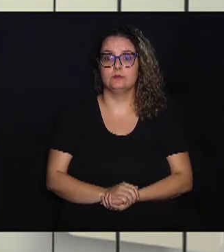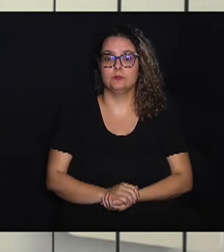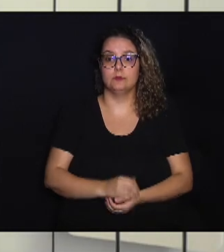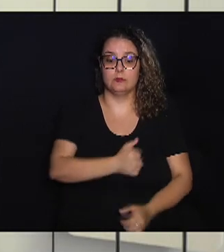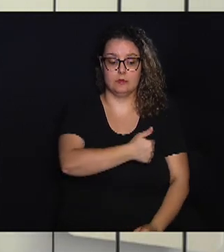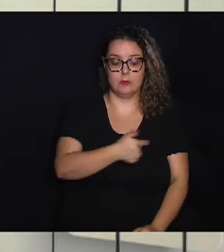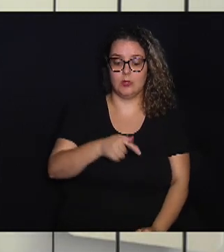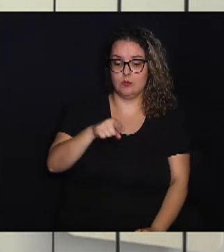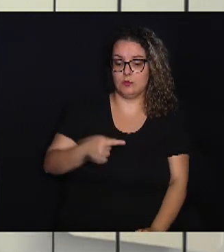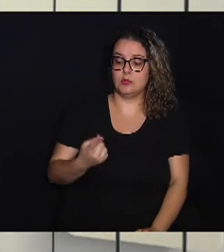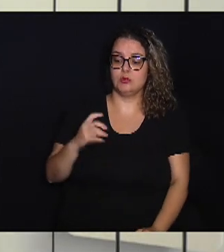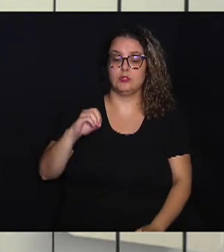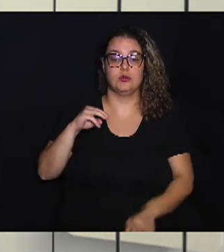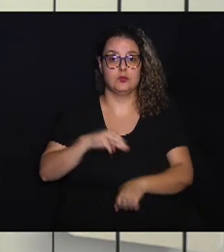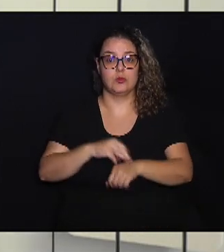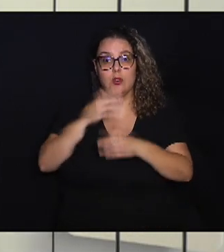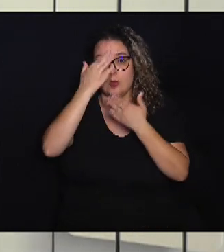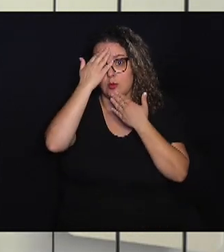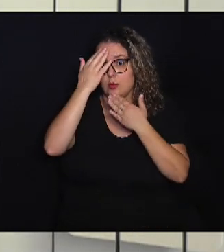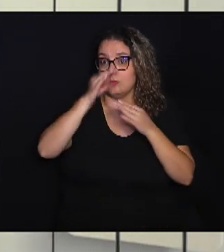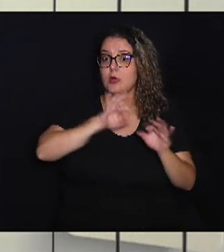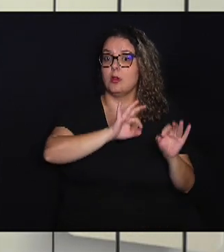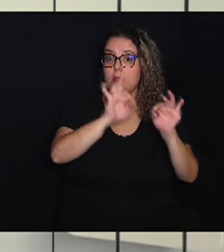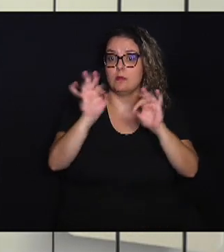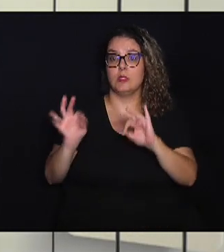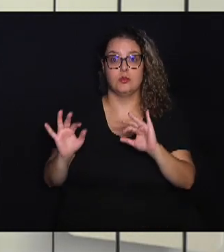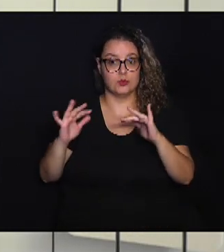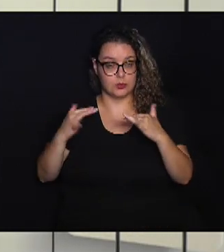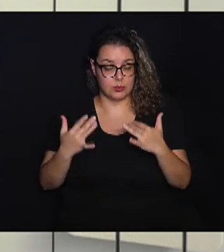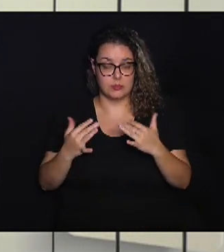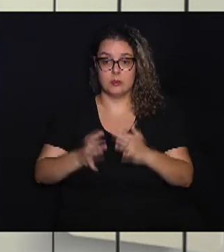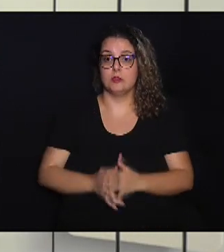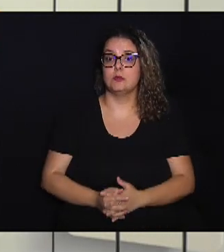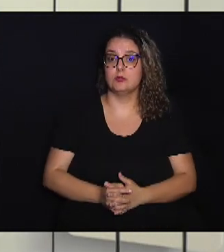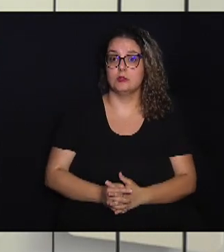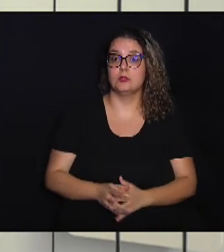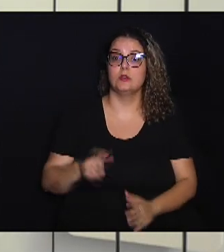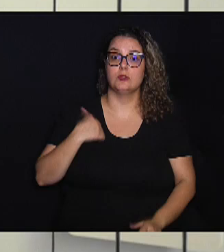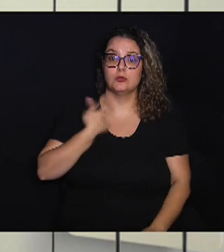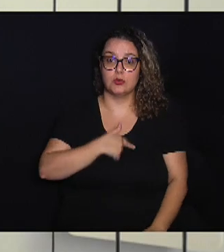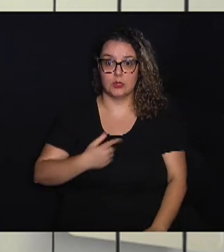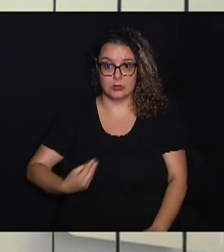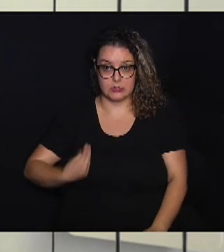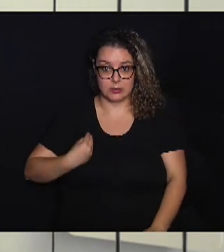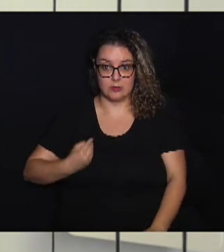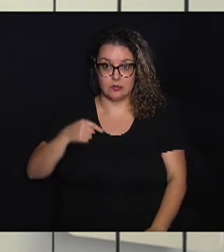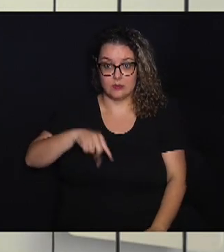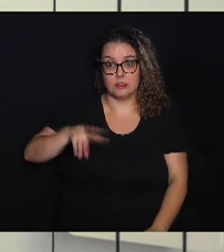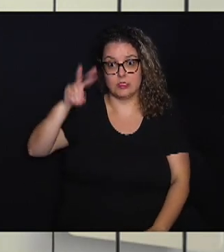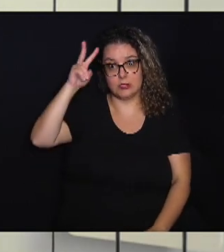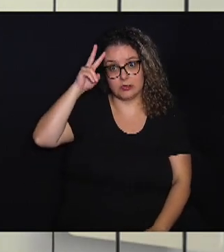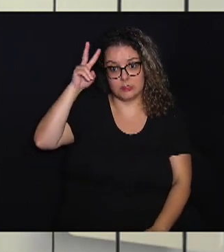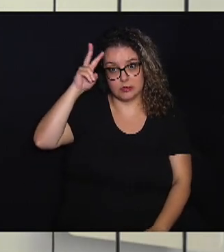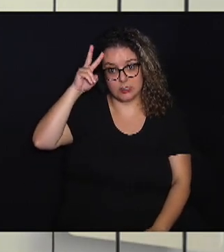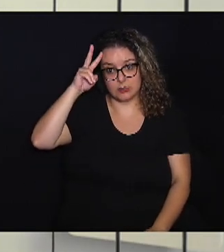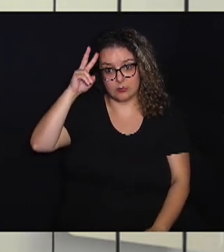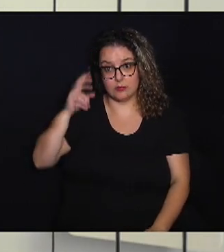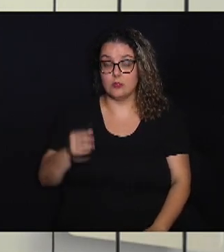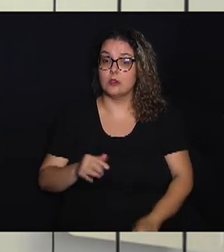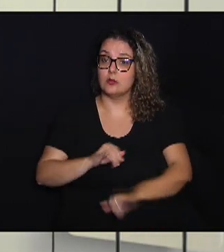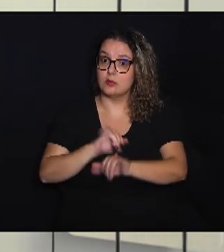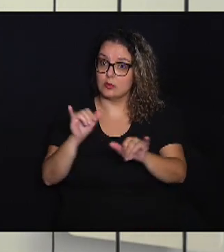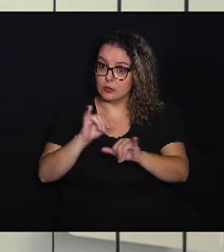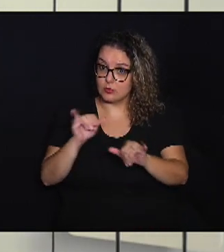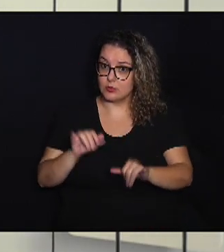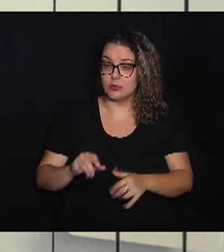12:00 mais 10 minutos. Muito obrigado pela sua companhia, pela sua audiência. Estamos ao vivo nesta segunda-feira e vamos com as notícias